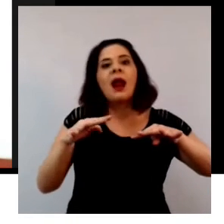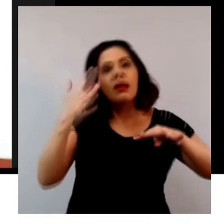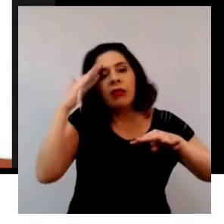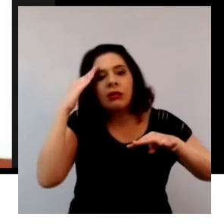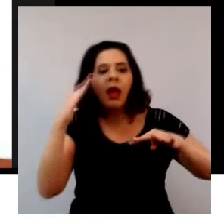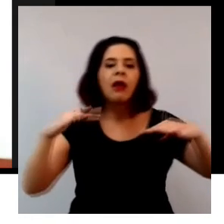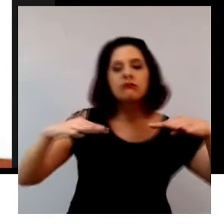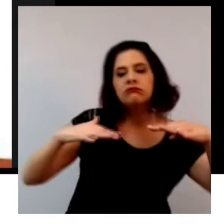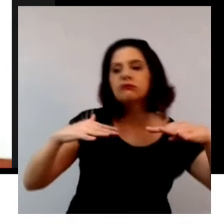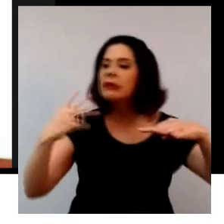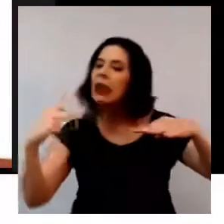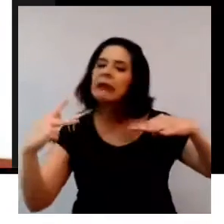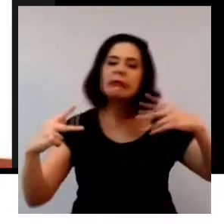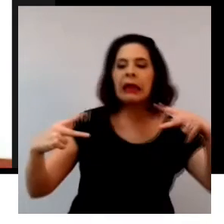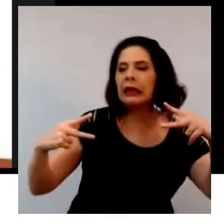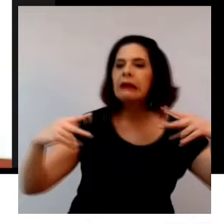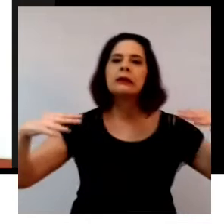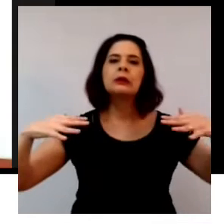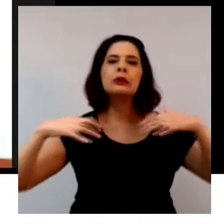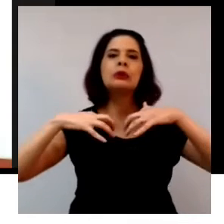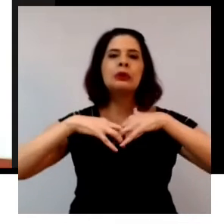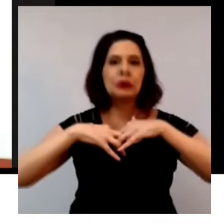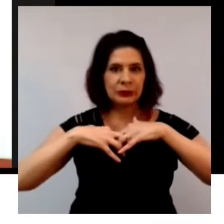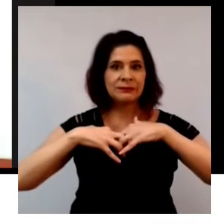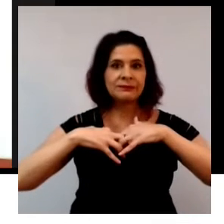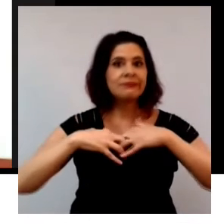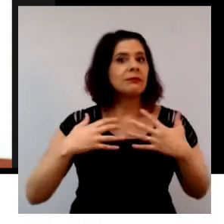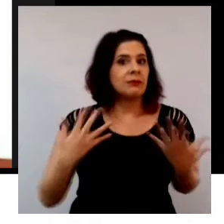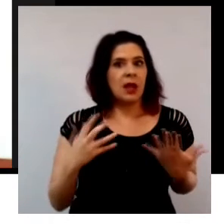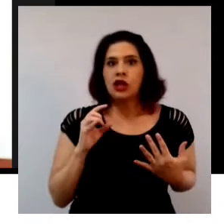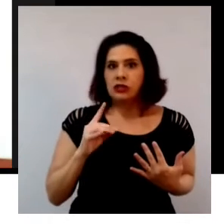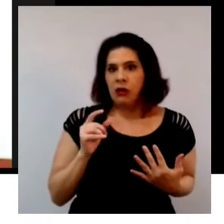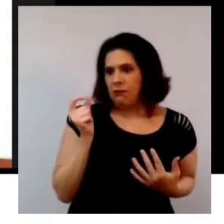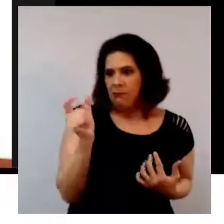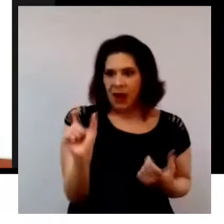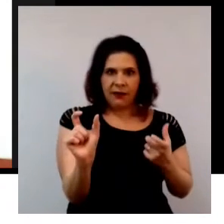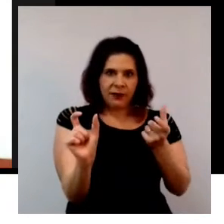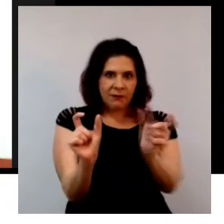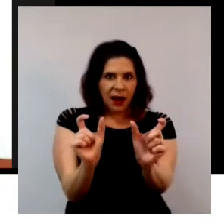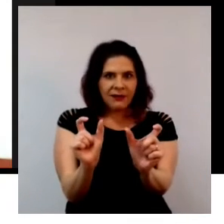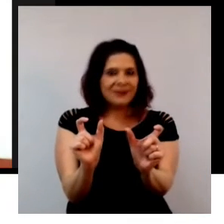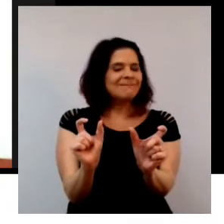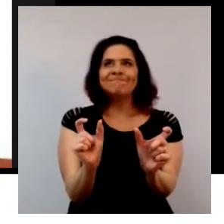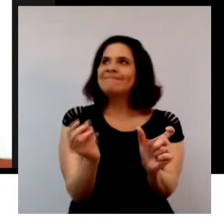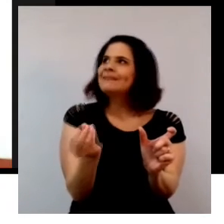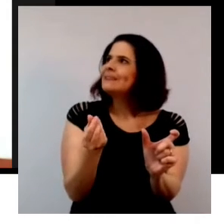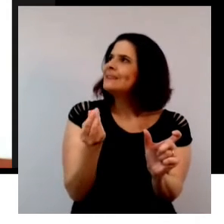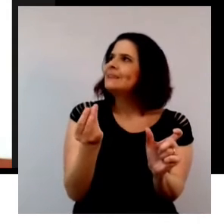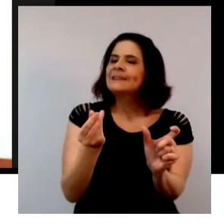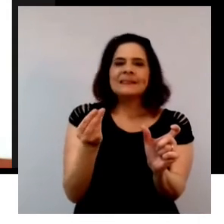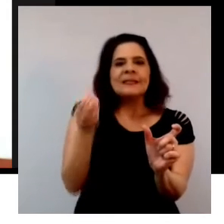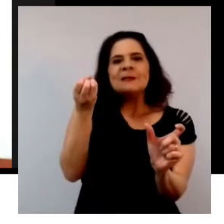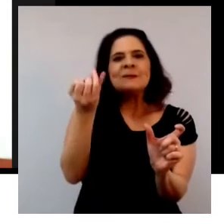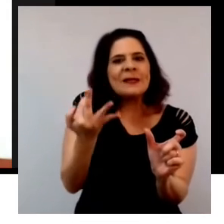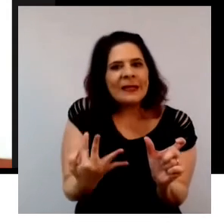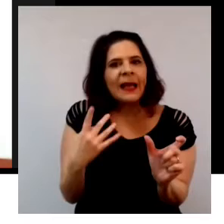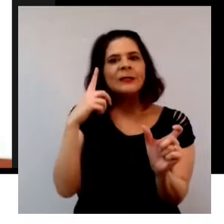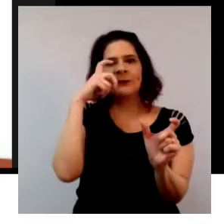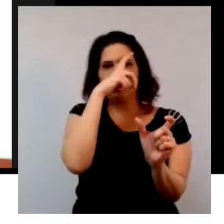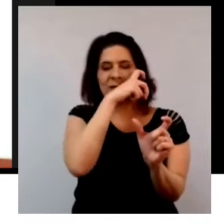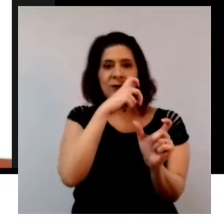palavras isoladamente, eu acho que elas não dizem muito a respeito do que a gente vive hoje em dia. O mundo é muito mais complexo, né, como a